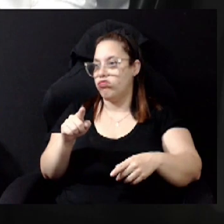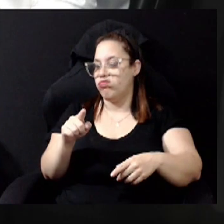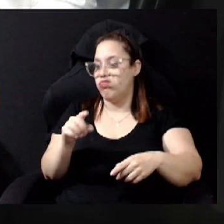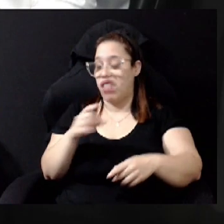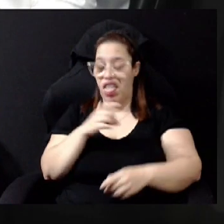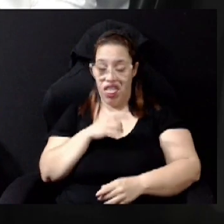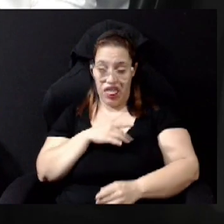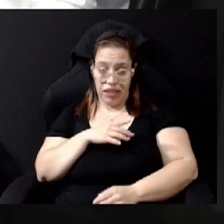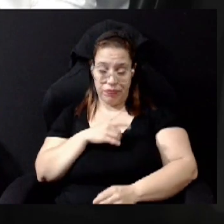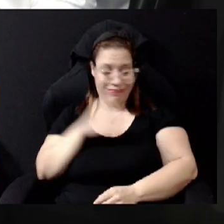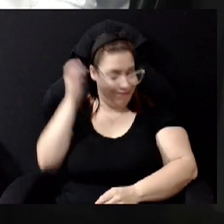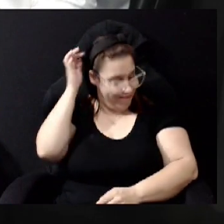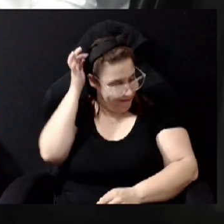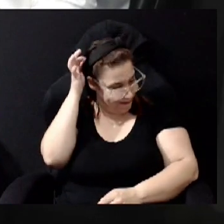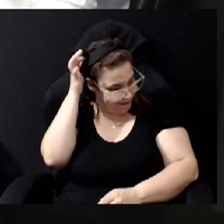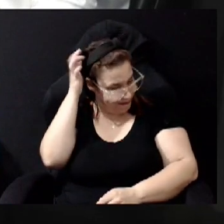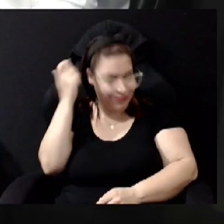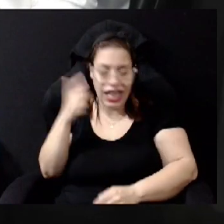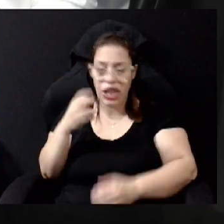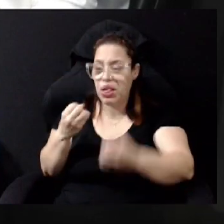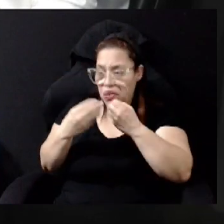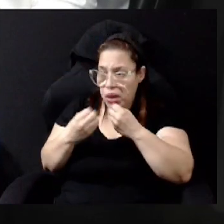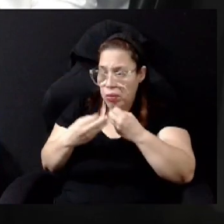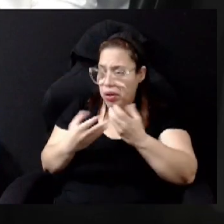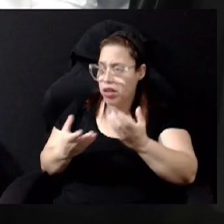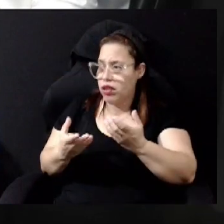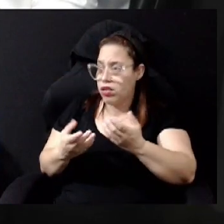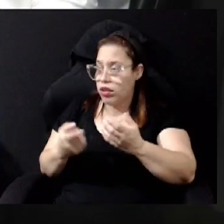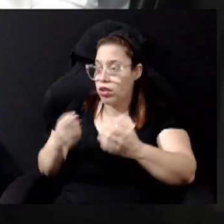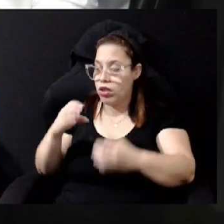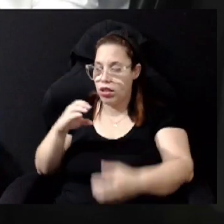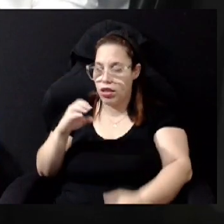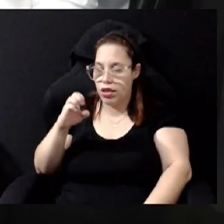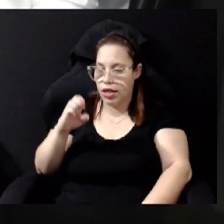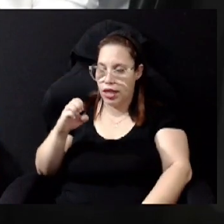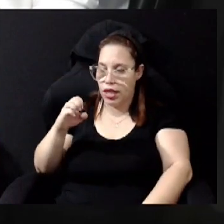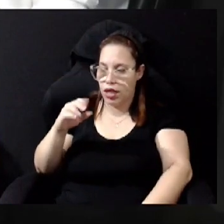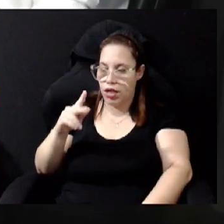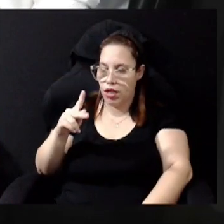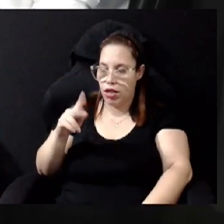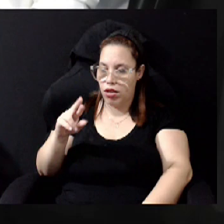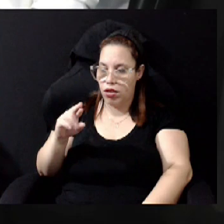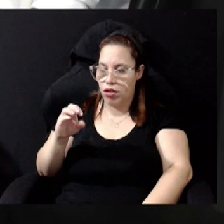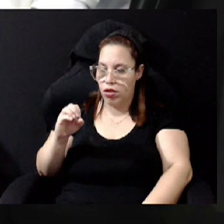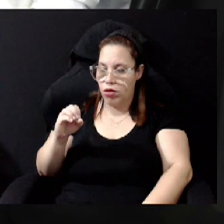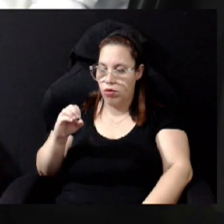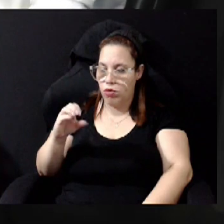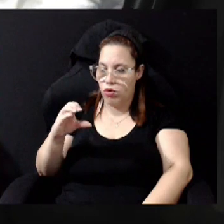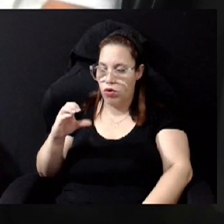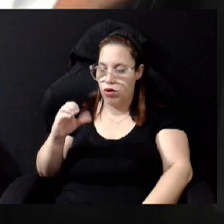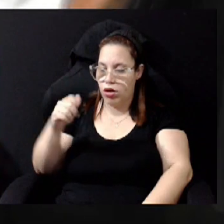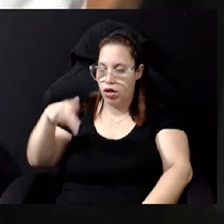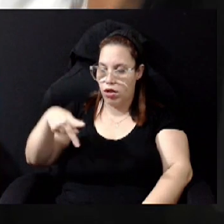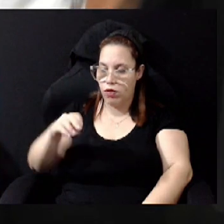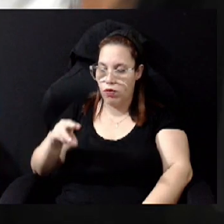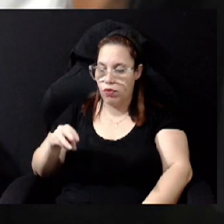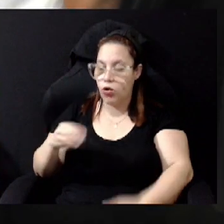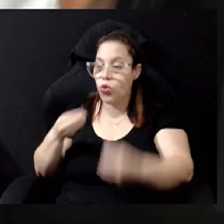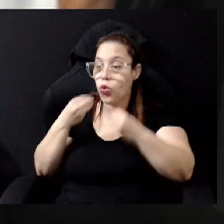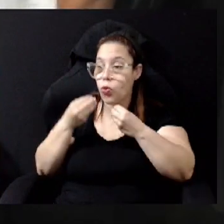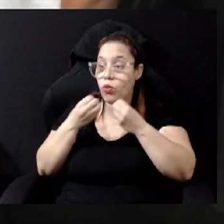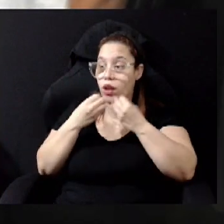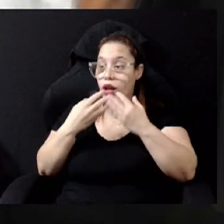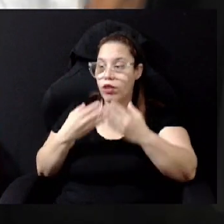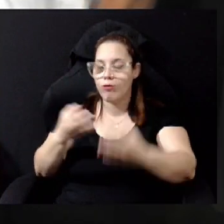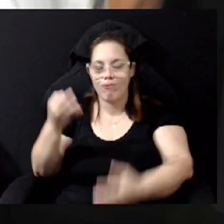às vezes não tem informação. O Ceprocamp lá no Campo Belo, como tá? Tá indo bem. O Ceprocamp está indo